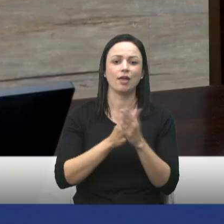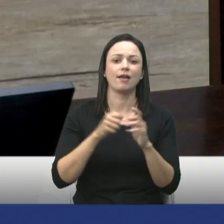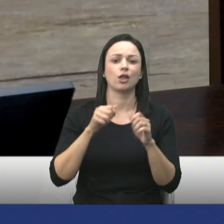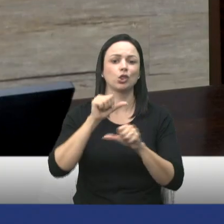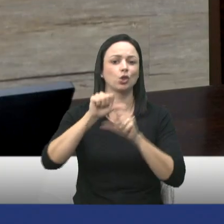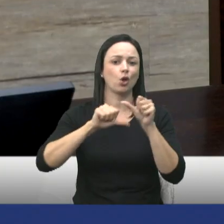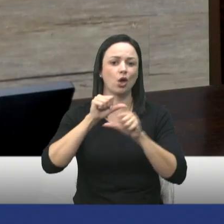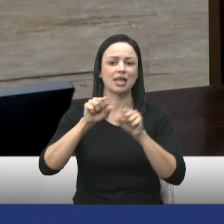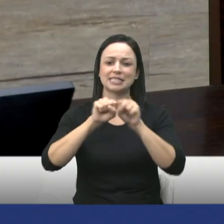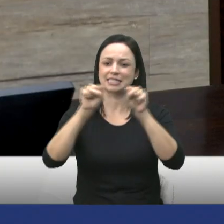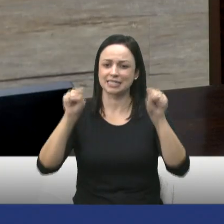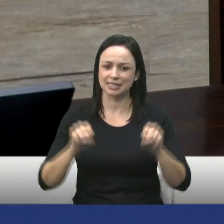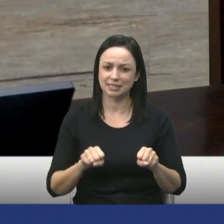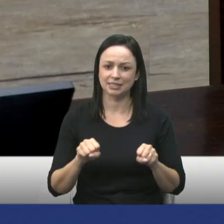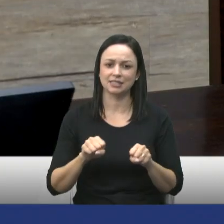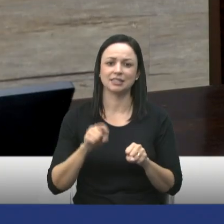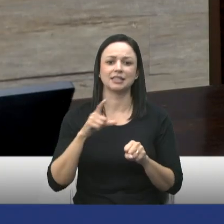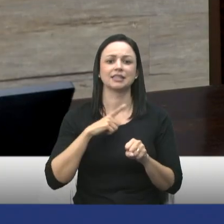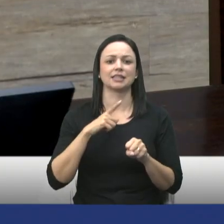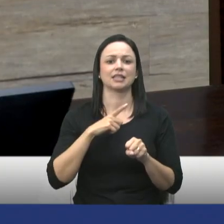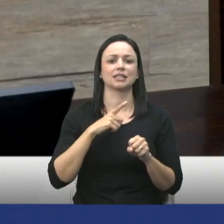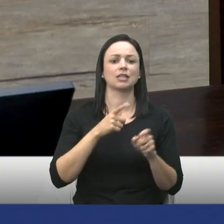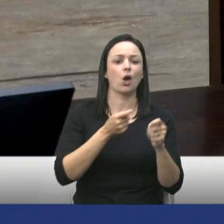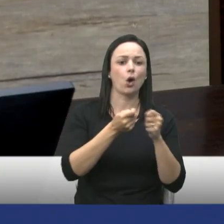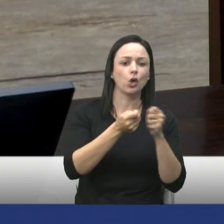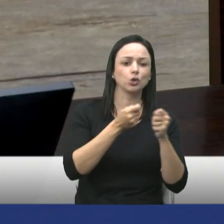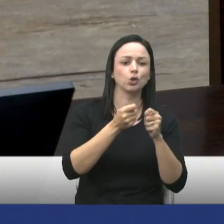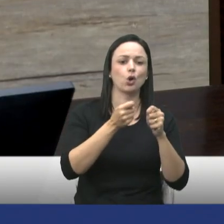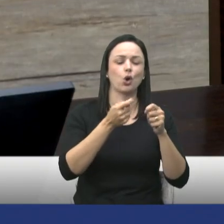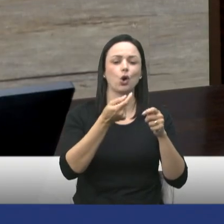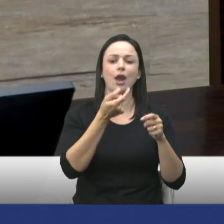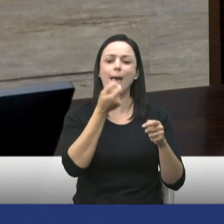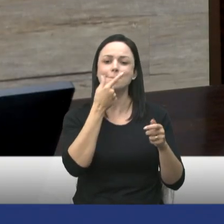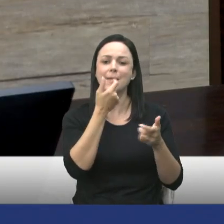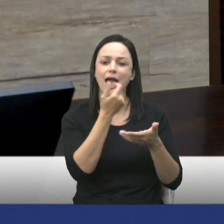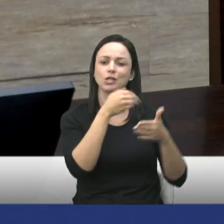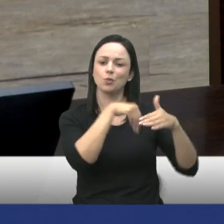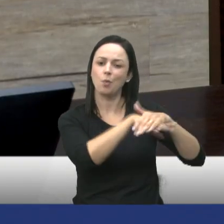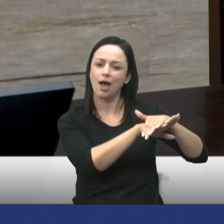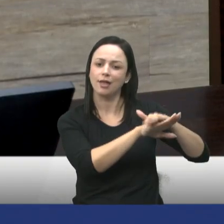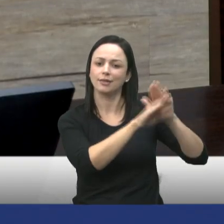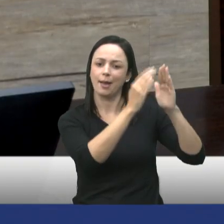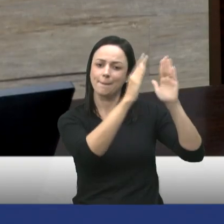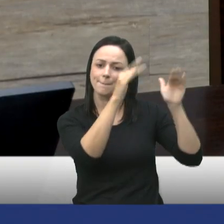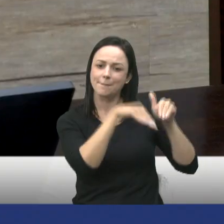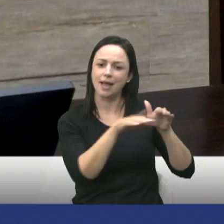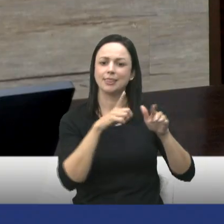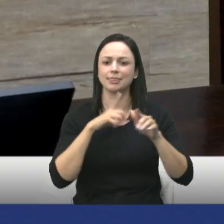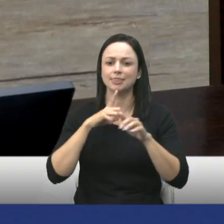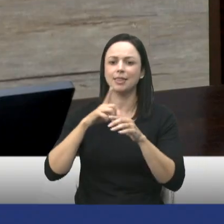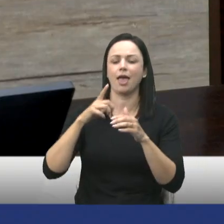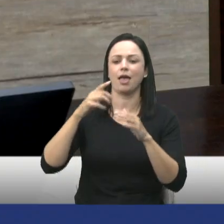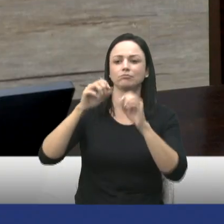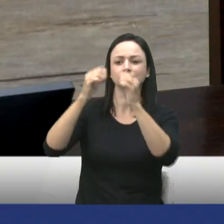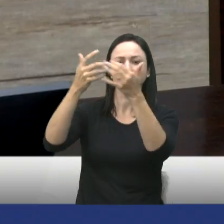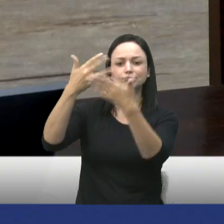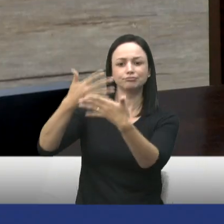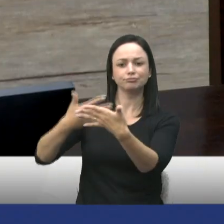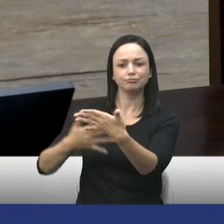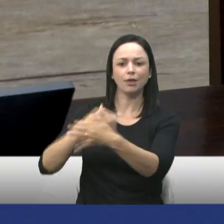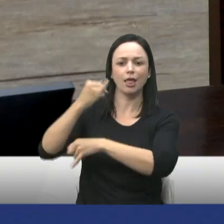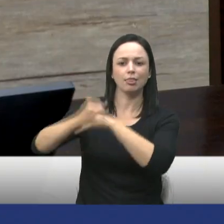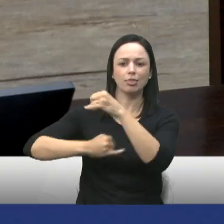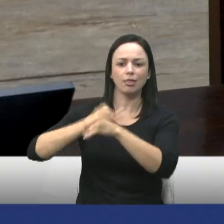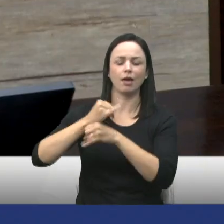sistema, colocar um sistema onde vai ter o controle de estoque de medicamento, vai ter o prontuário eletrônico, vai ter toda a parte